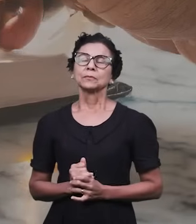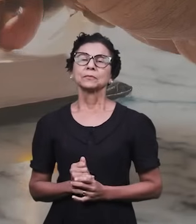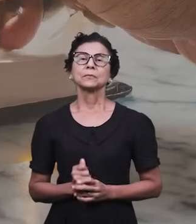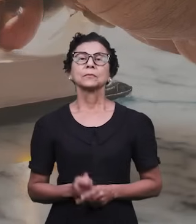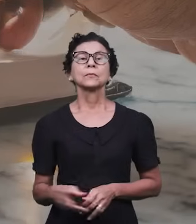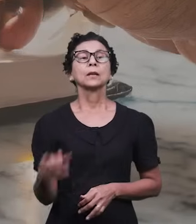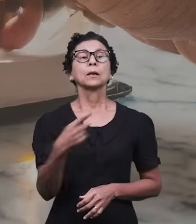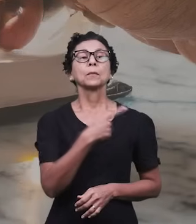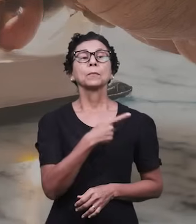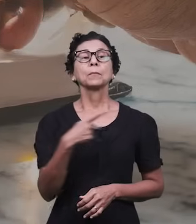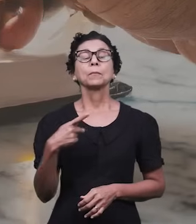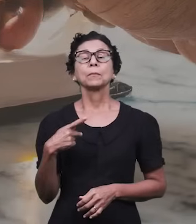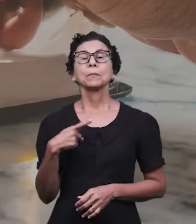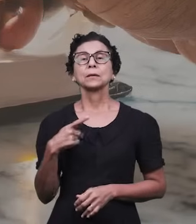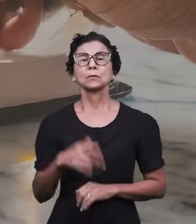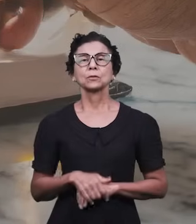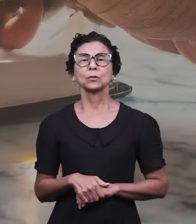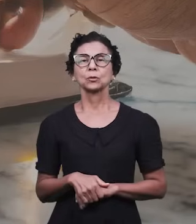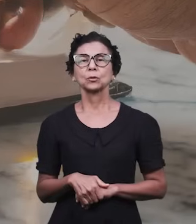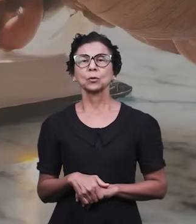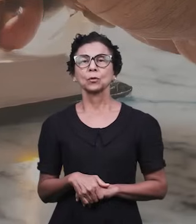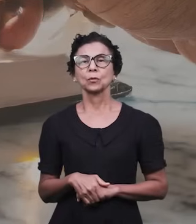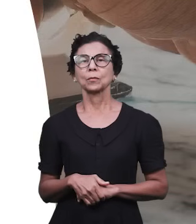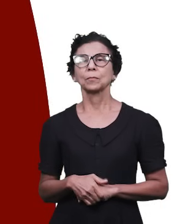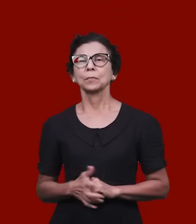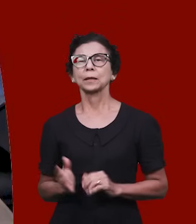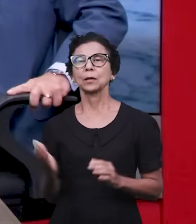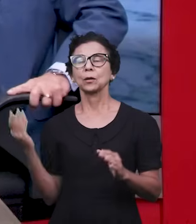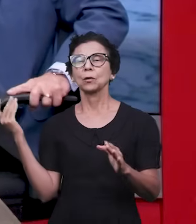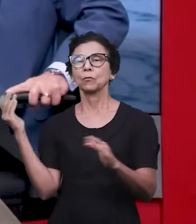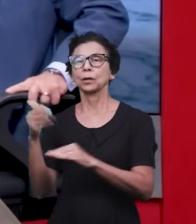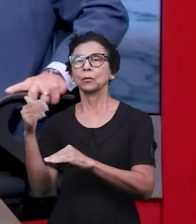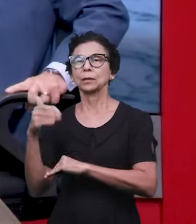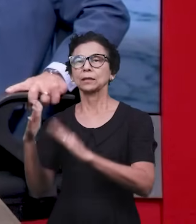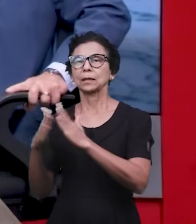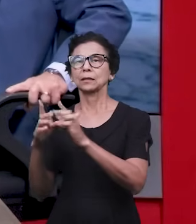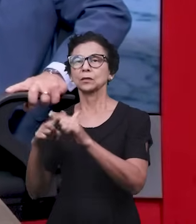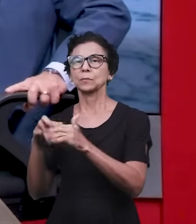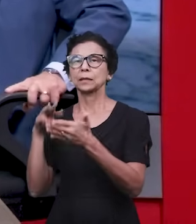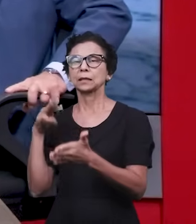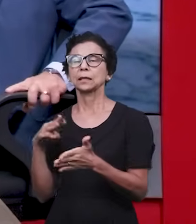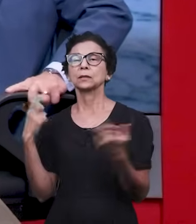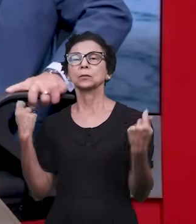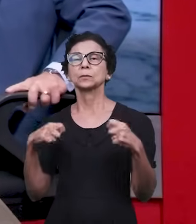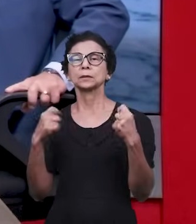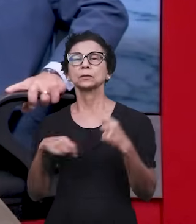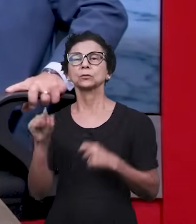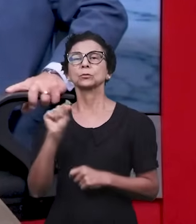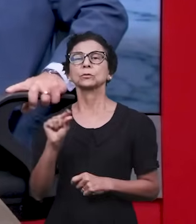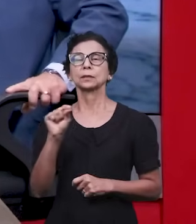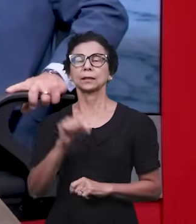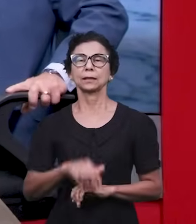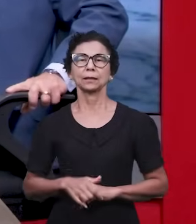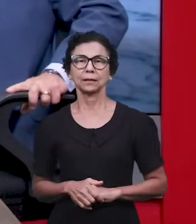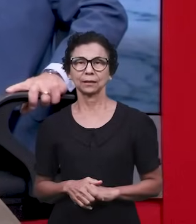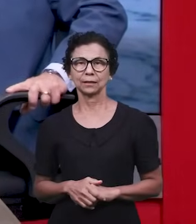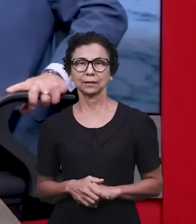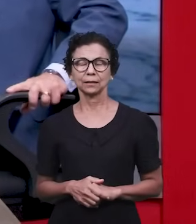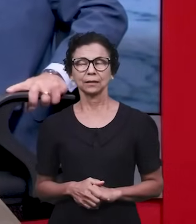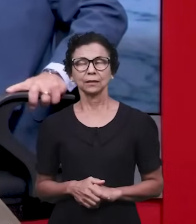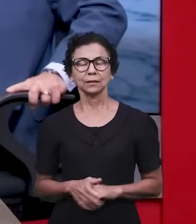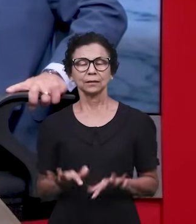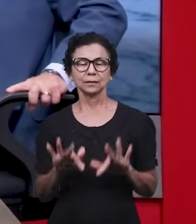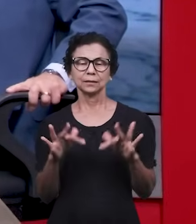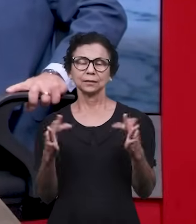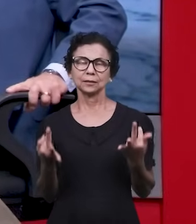Pastor, o que é necessário para uma pessoa se tornar membro da igreja? Bom, isso é muito simples, né? É muito simples. Às vezes a pessoa, ela